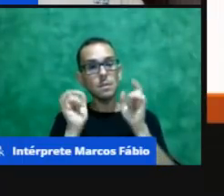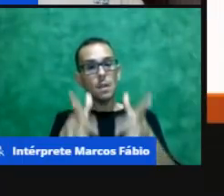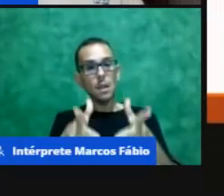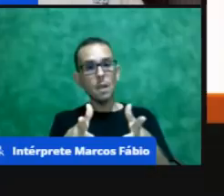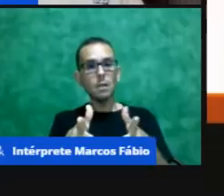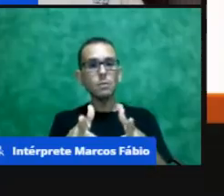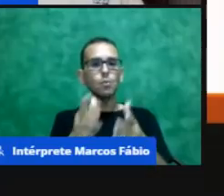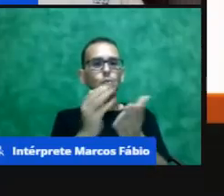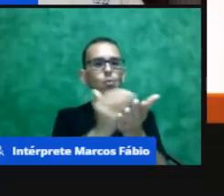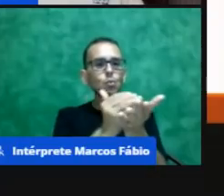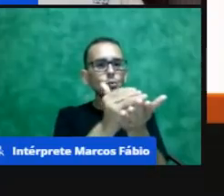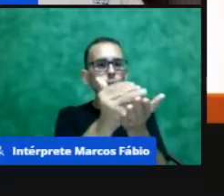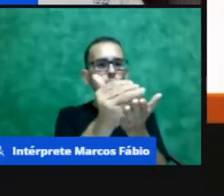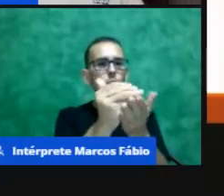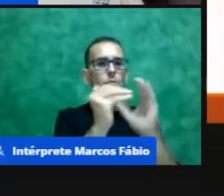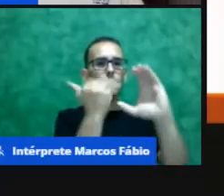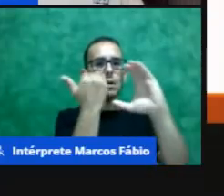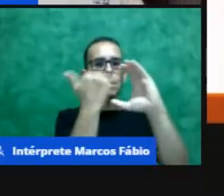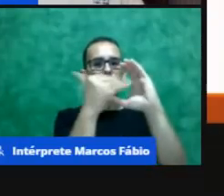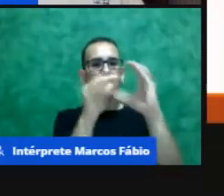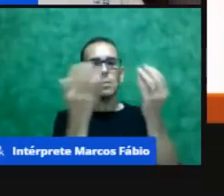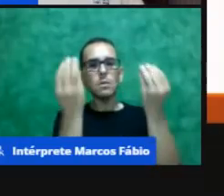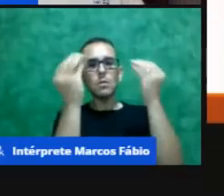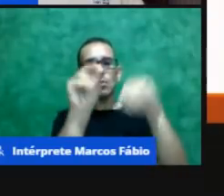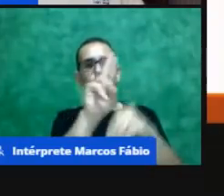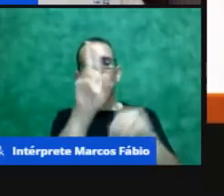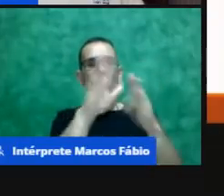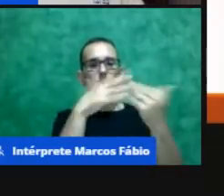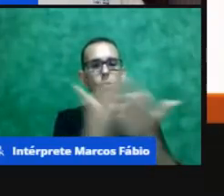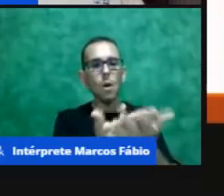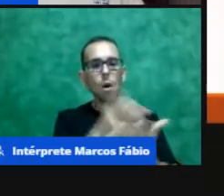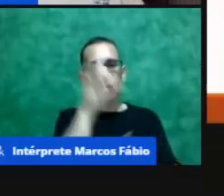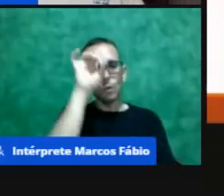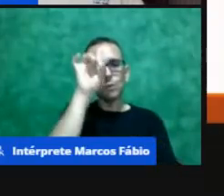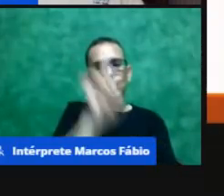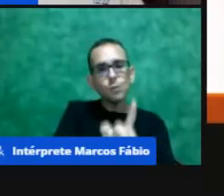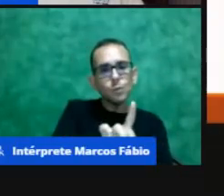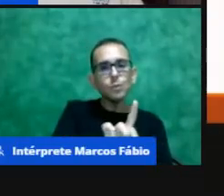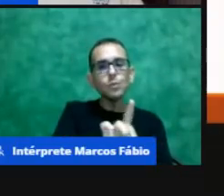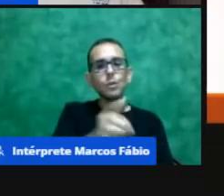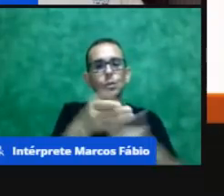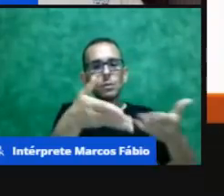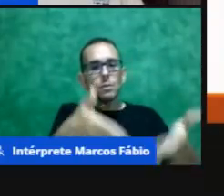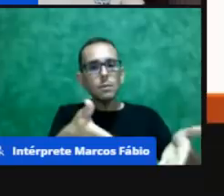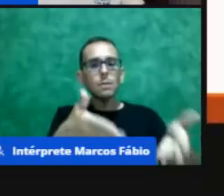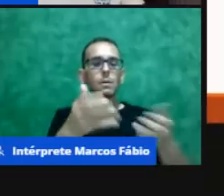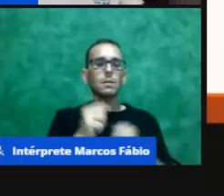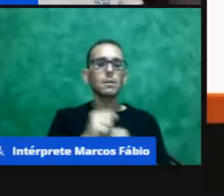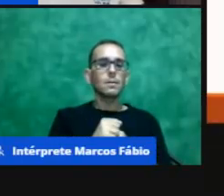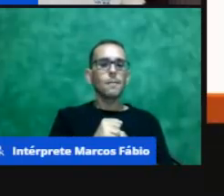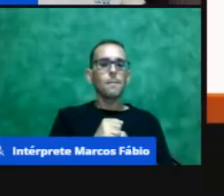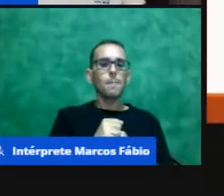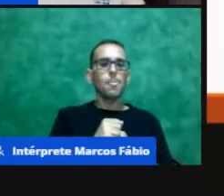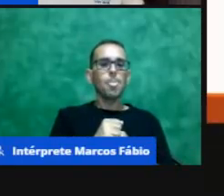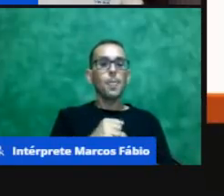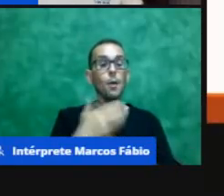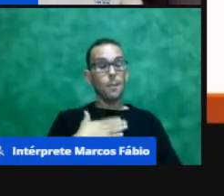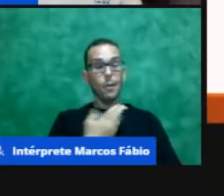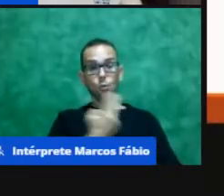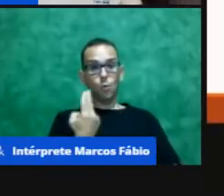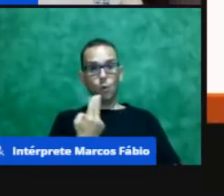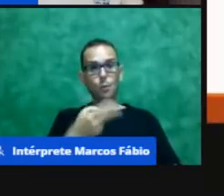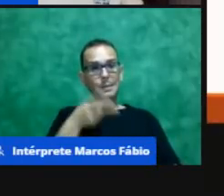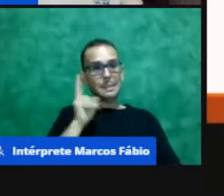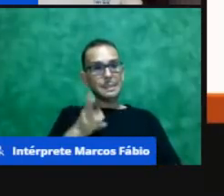parte inicial, mandando uma mensagem, colocando o nome da escola, a data que a gente está naquele dia, o meu nome